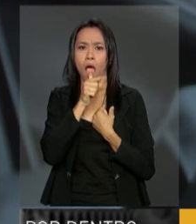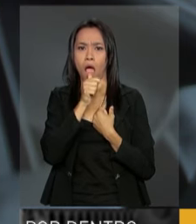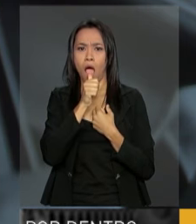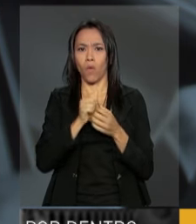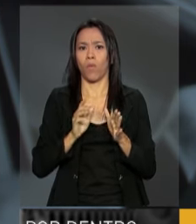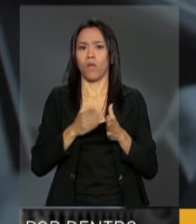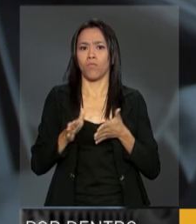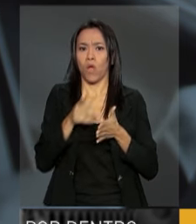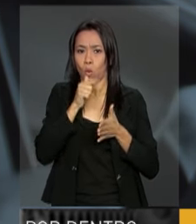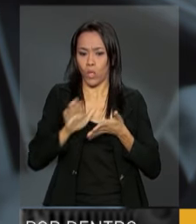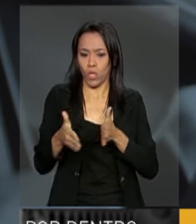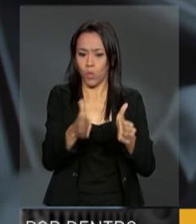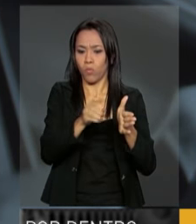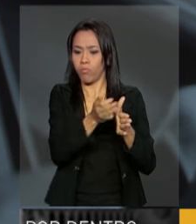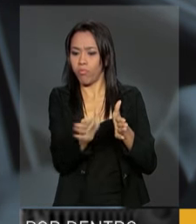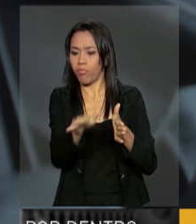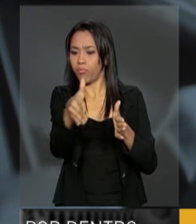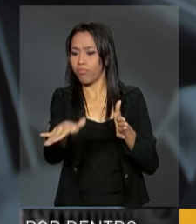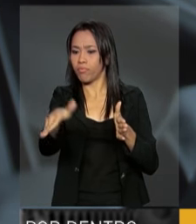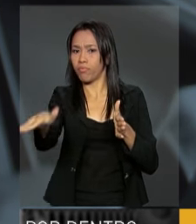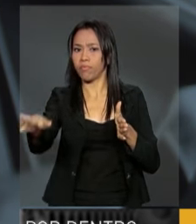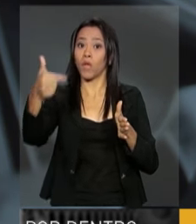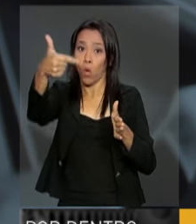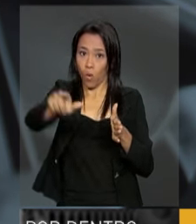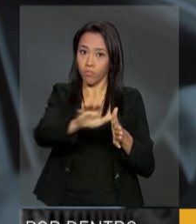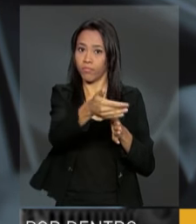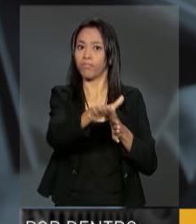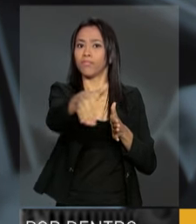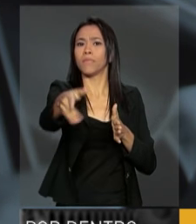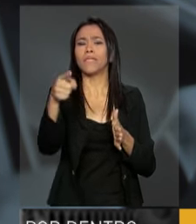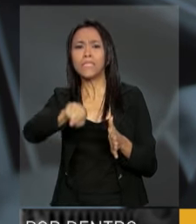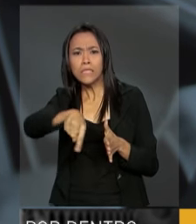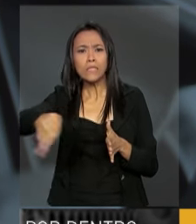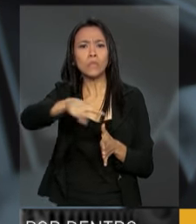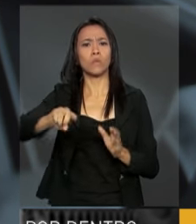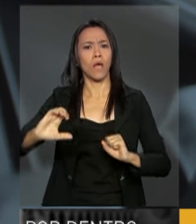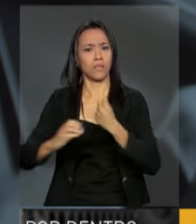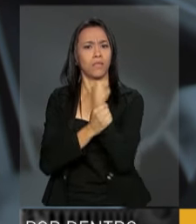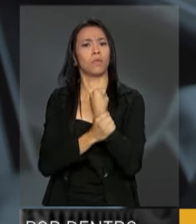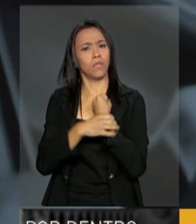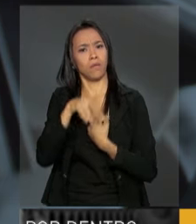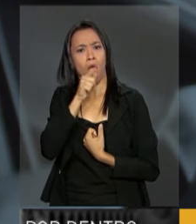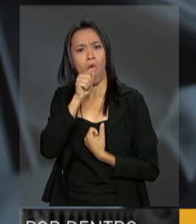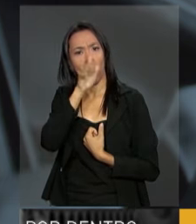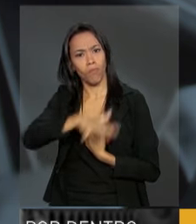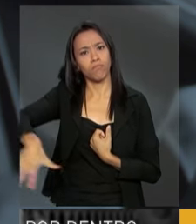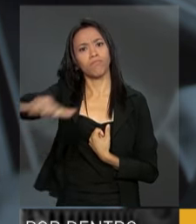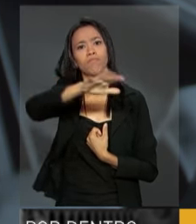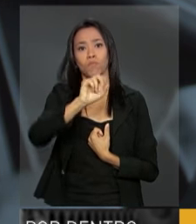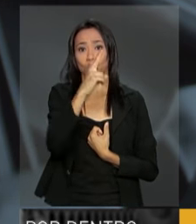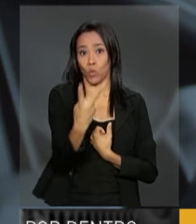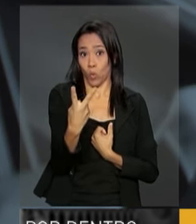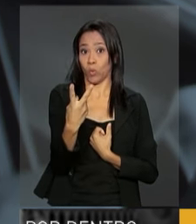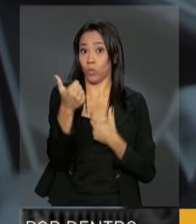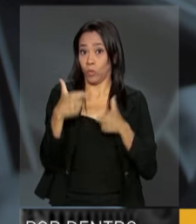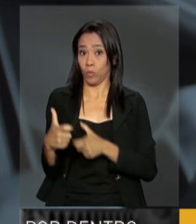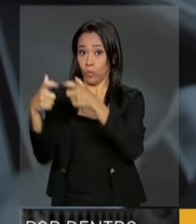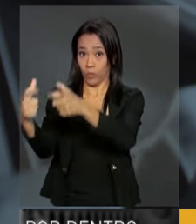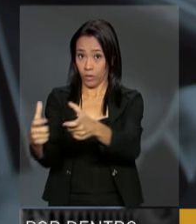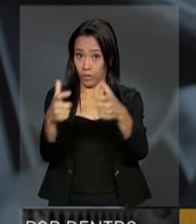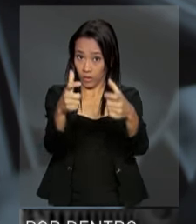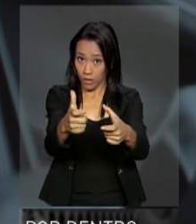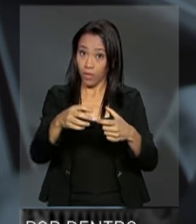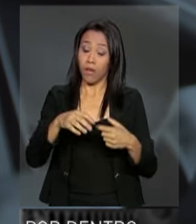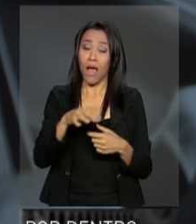se integrando aos sistemas locais e, com isso, garantindo segurança hídrica nos dois eixos da transposição a cerca de